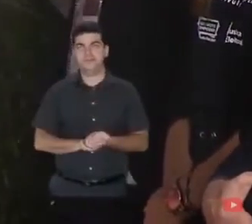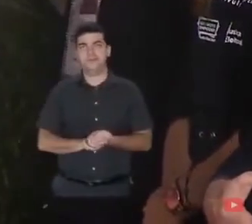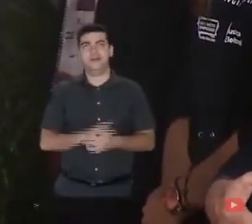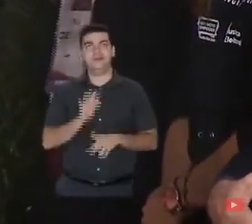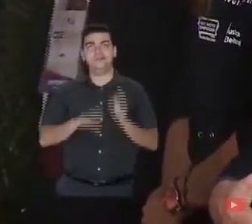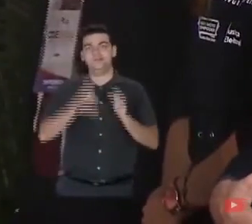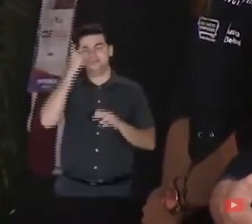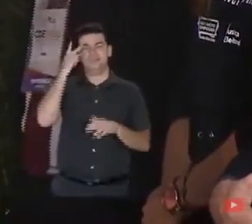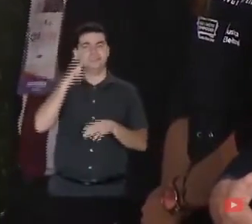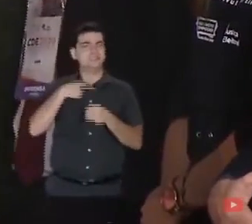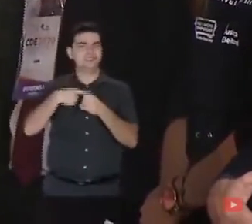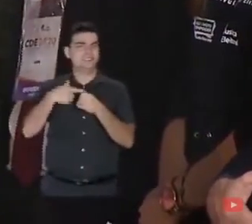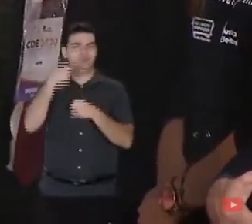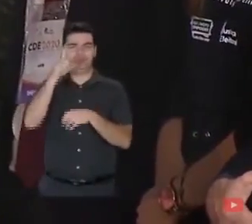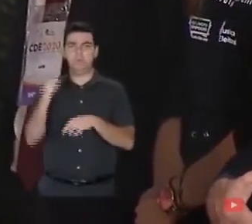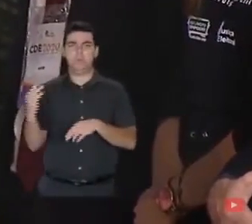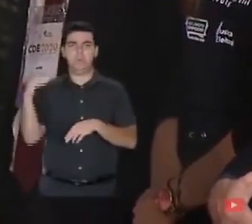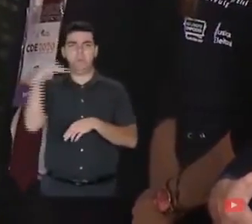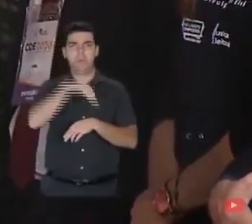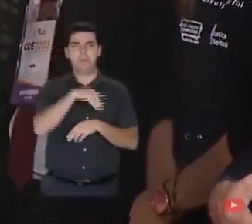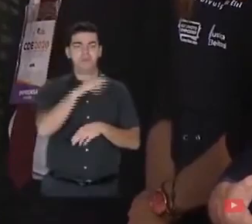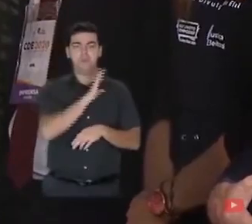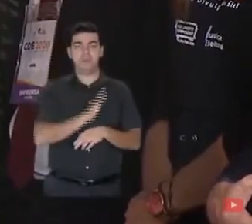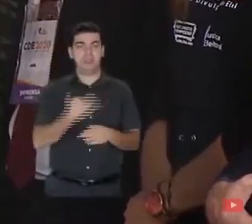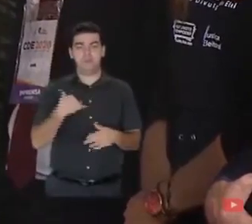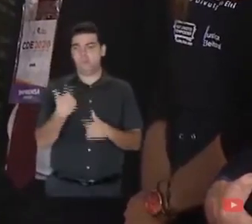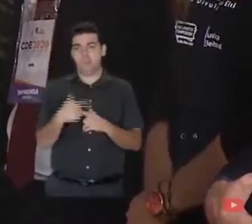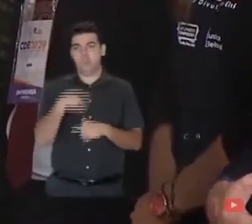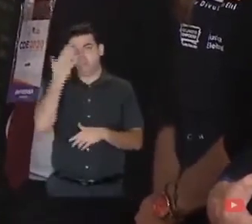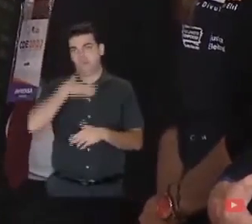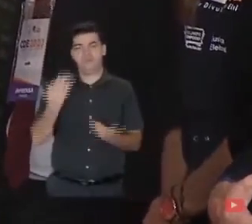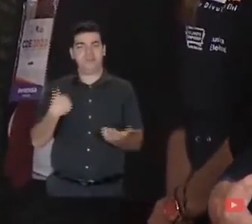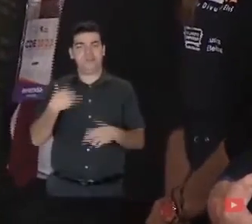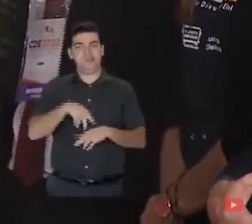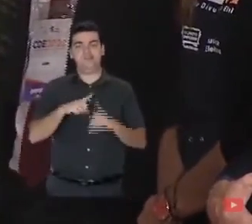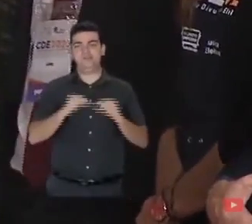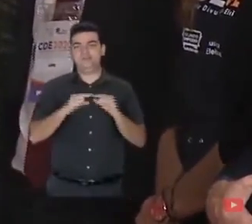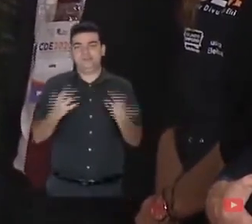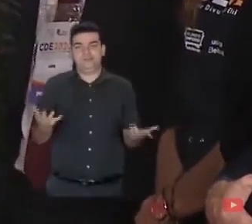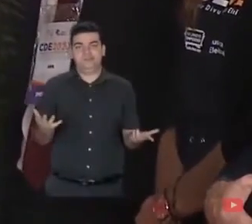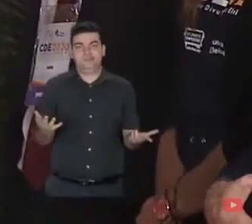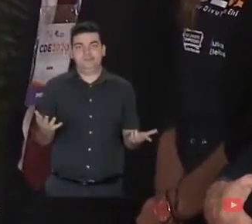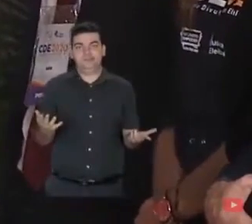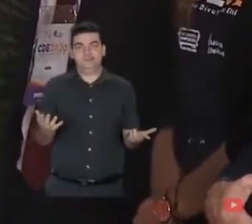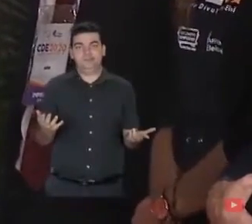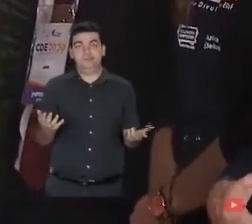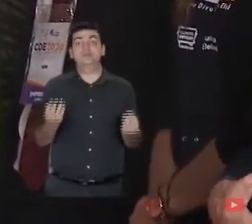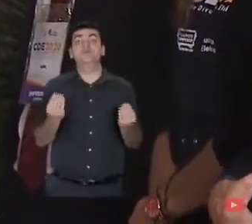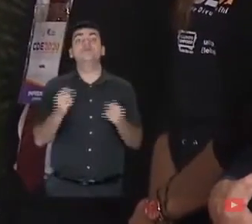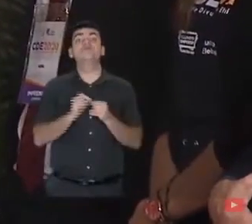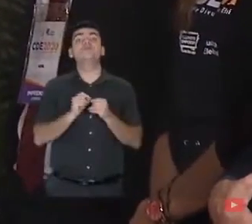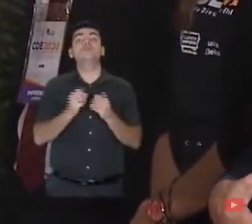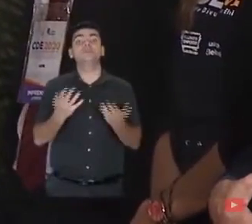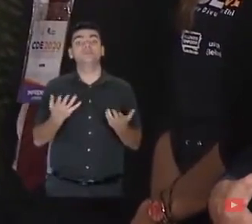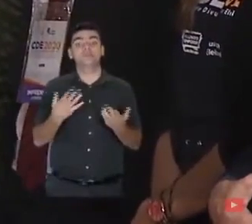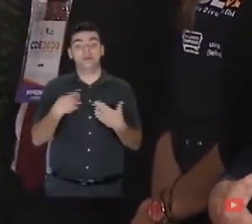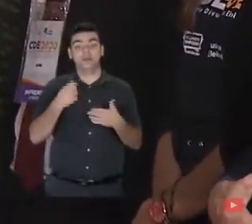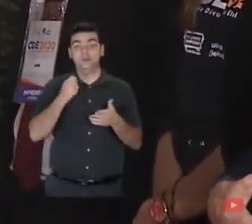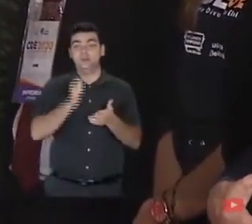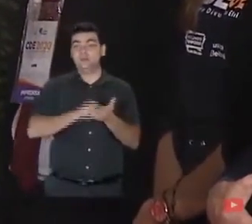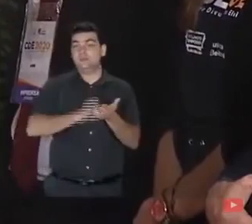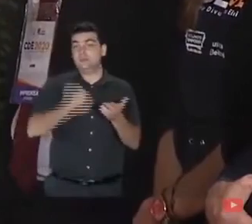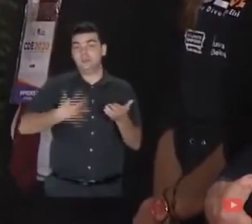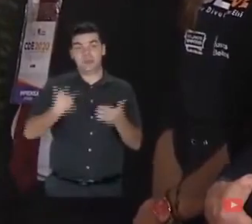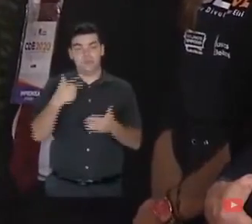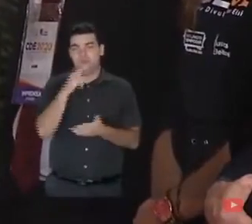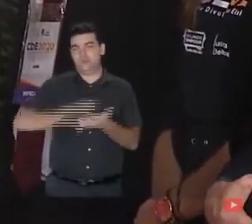de Goiânia para Brasília hoje, veio de carro, ela não tem como provar que ela estava em Brasília e não estava em Goiânia. Como é que ela vai fazer essa justificativa se ela não